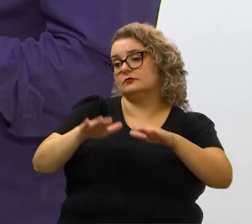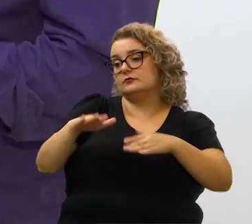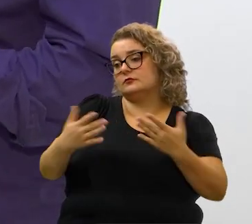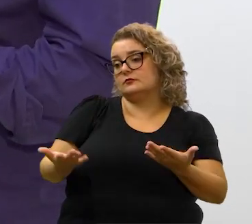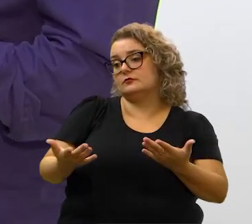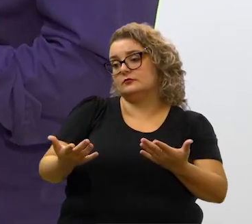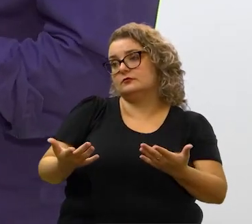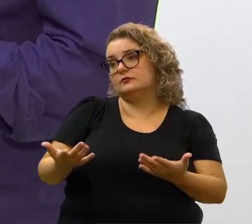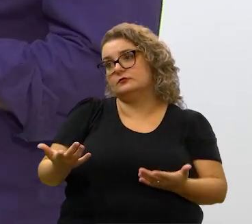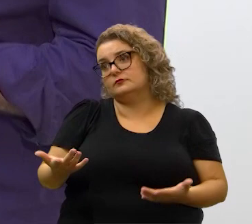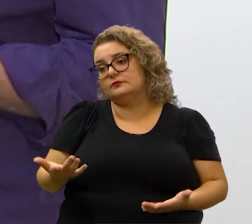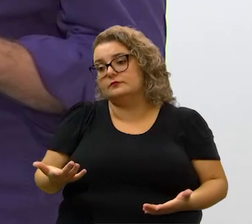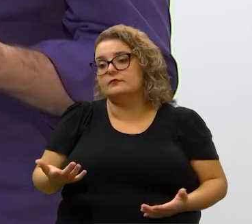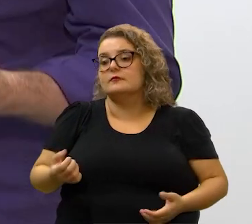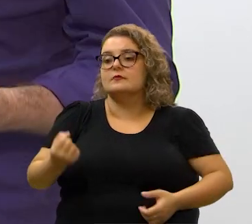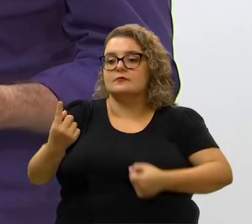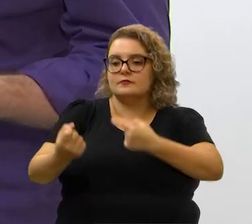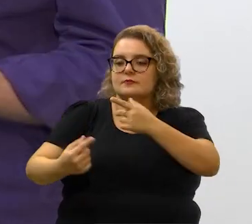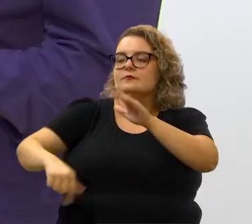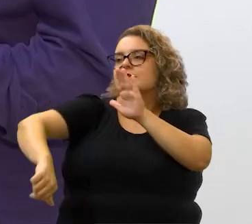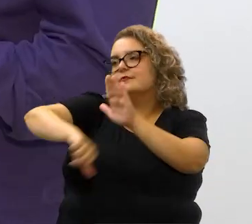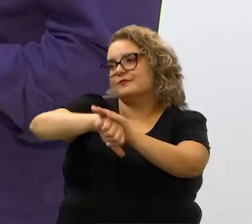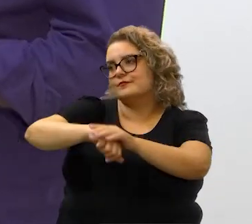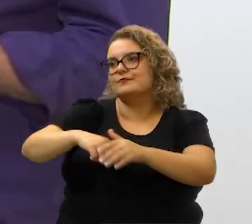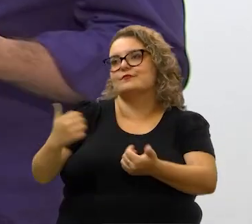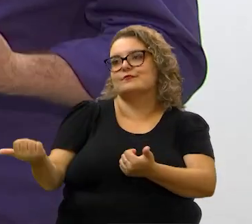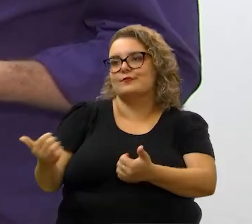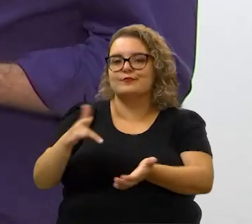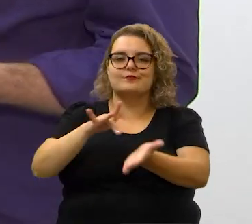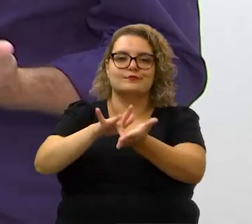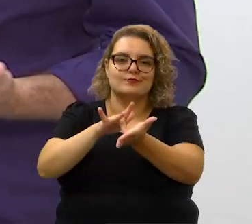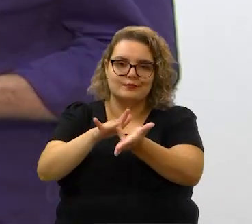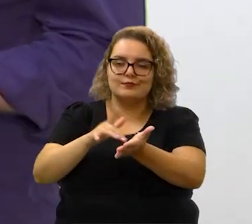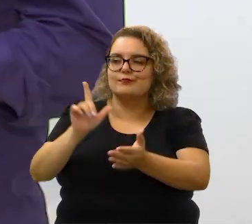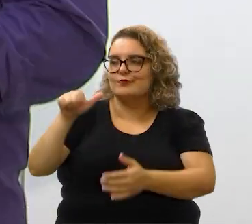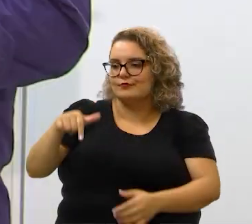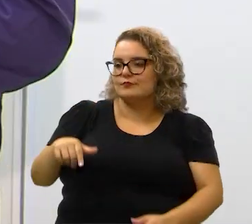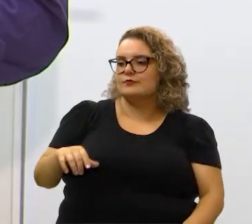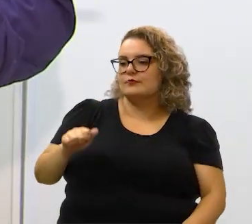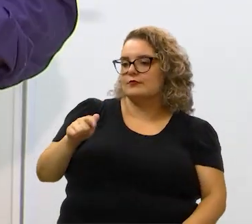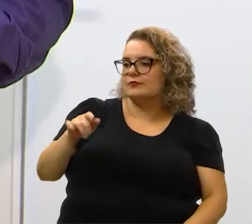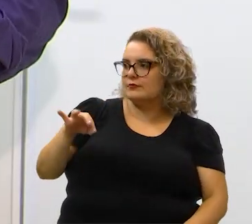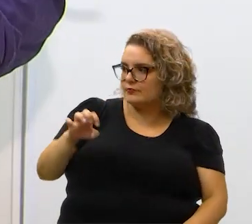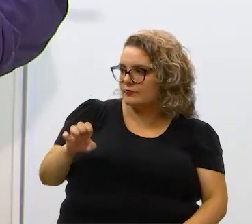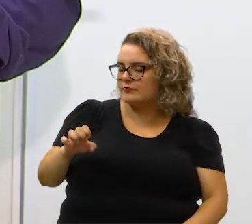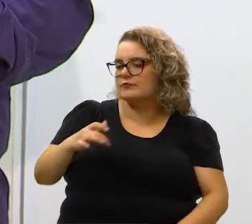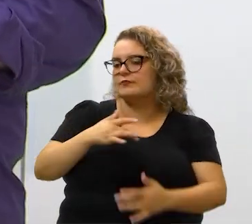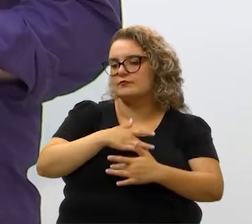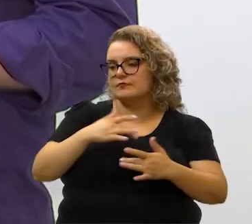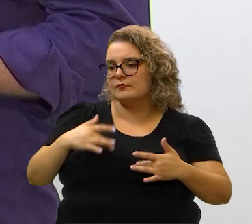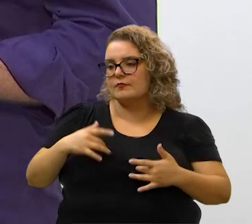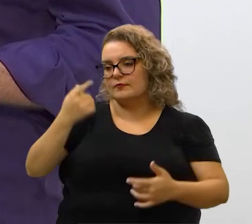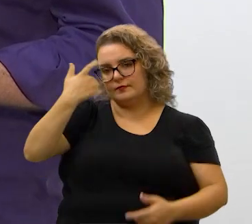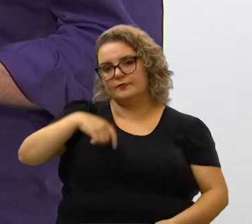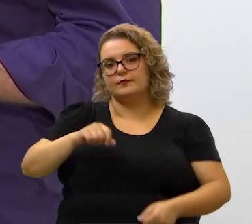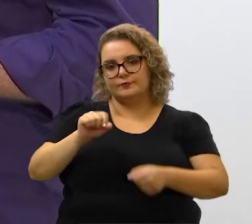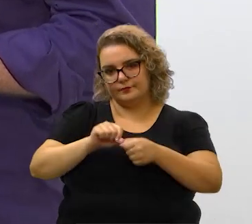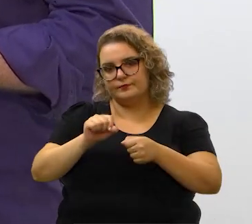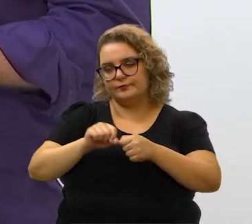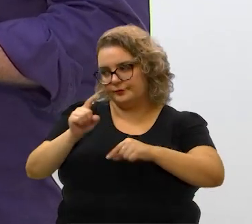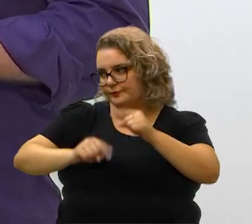né, as pessoas se passam por agente de saúde, a gente já viu tantas e tantas matérias sobre isso, eu mesmo já fiz matéria sobre